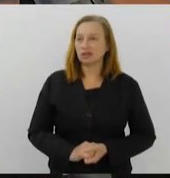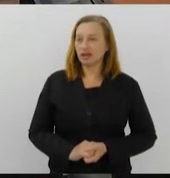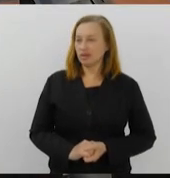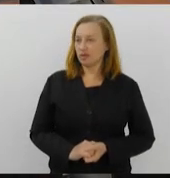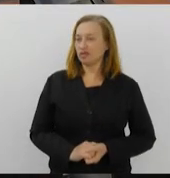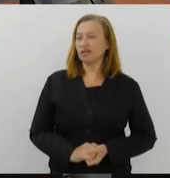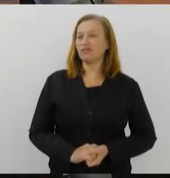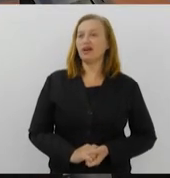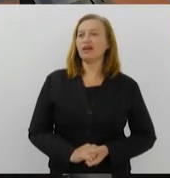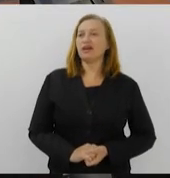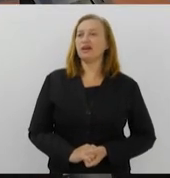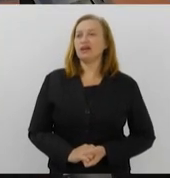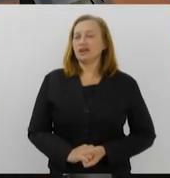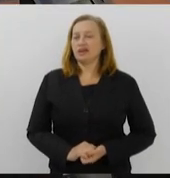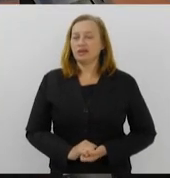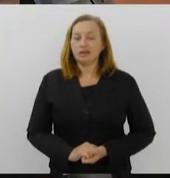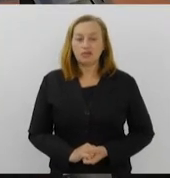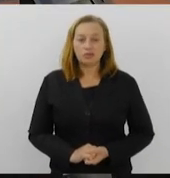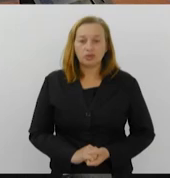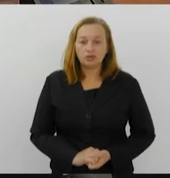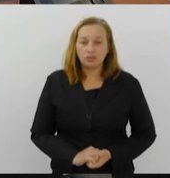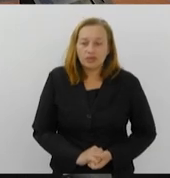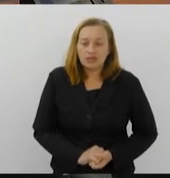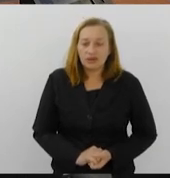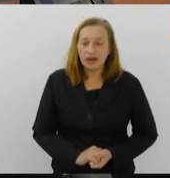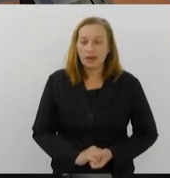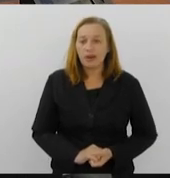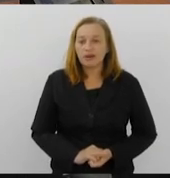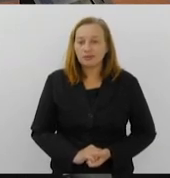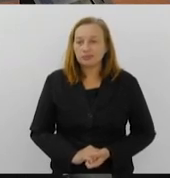Renan Jordão.